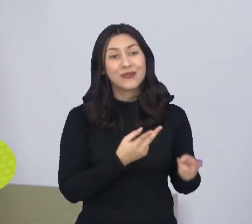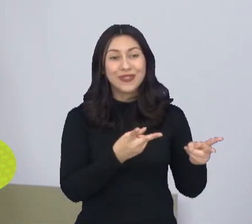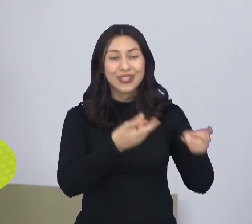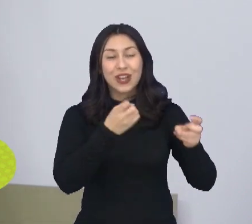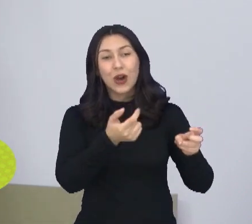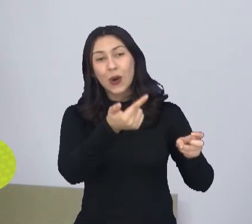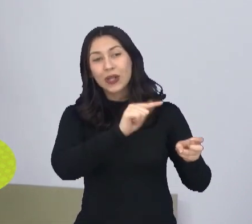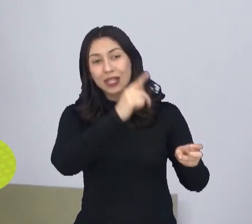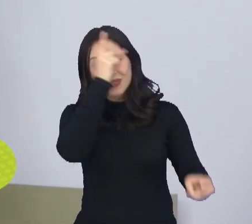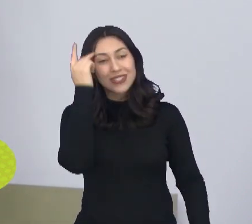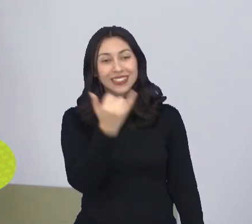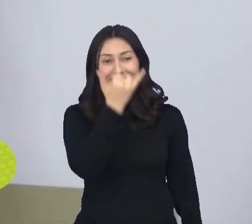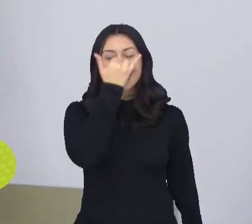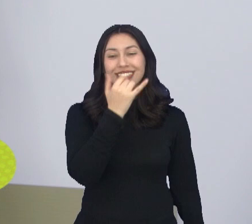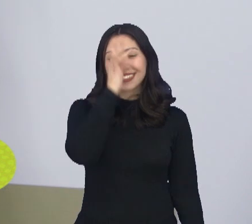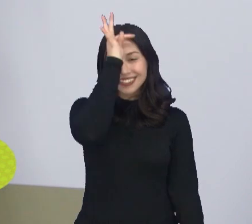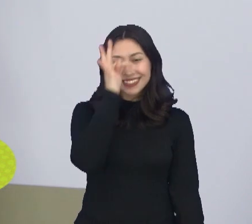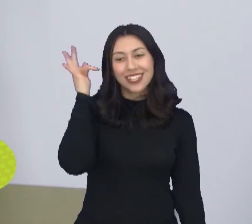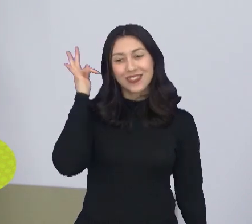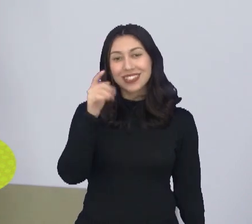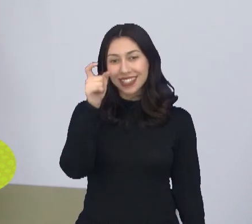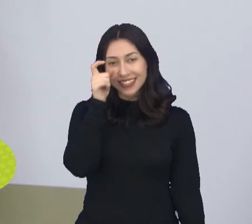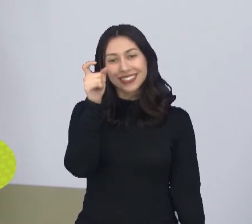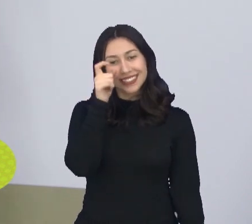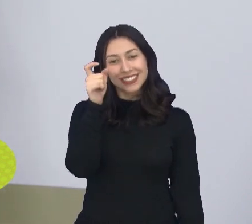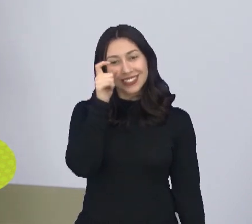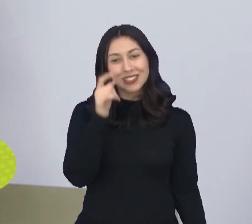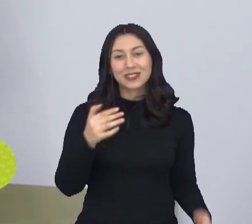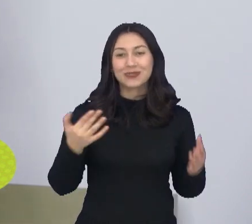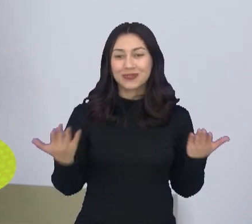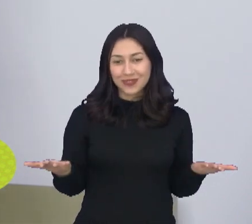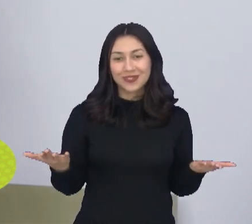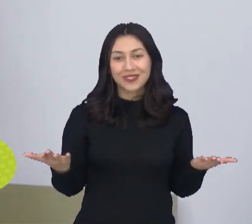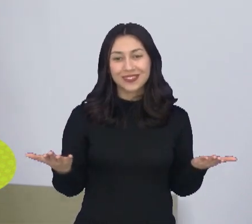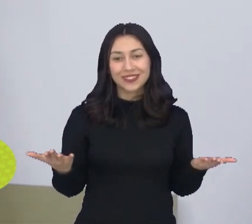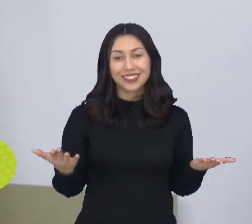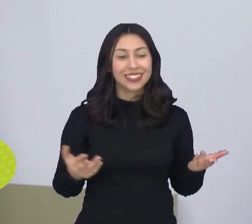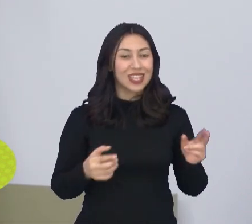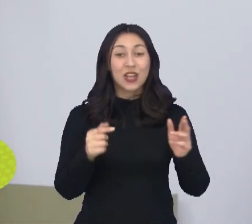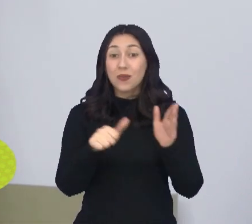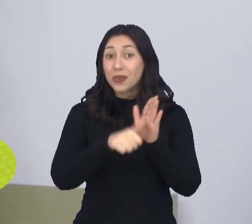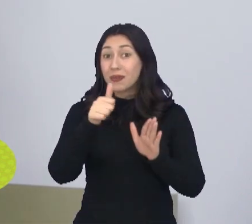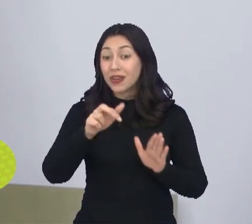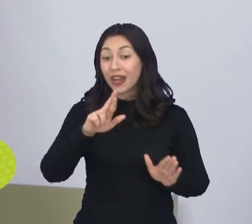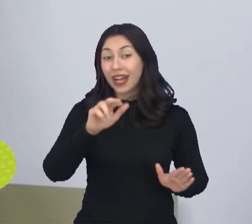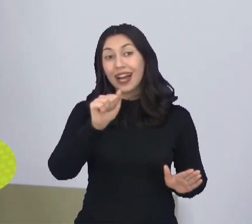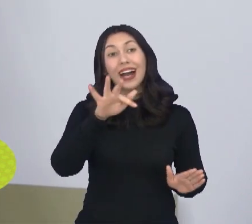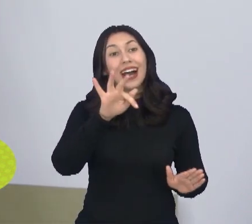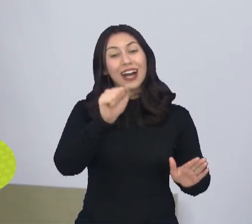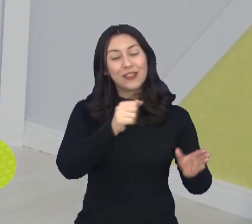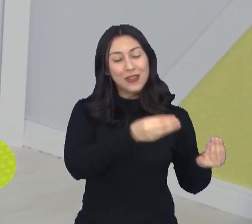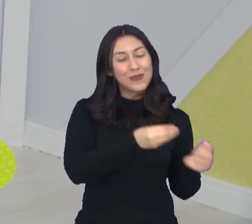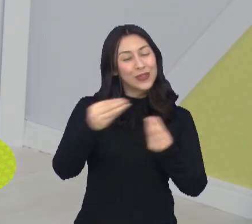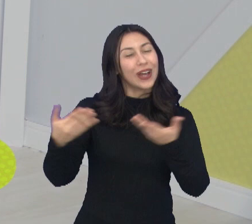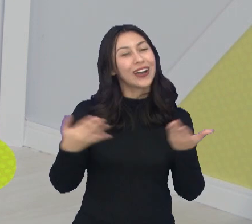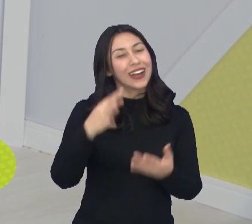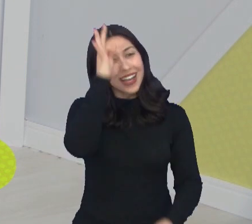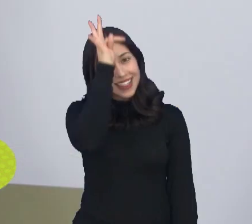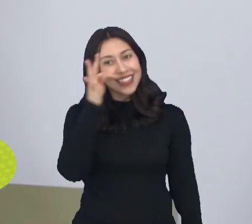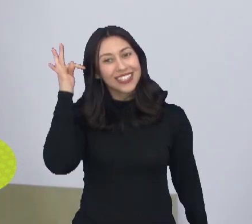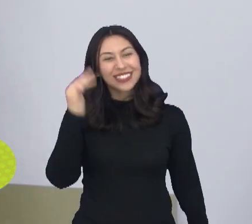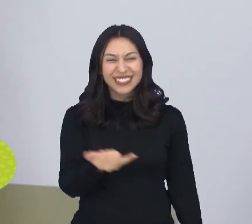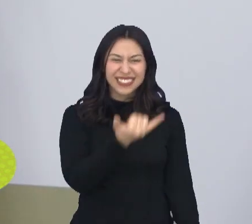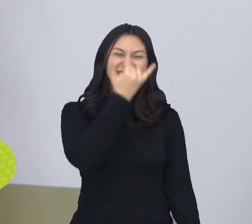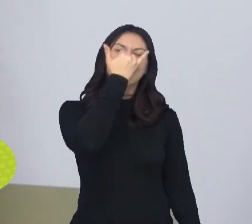aqui na equipe, né? Que a Tamires Caetano estava no ginásio. Então a Rafaela, editora, passou o bastão para a Tamires Caetano, a nova